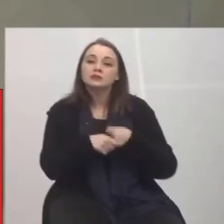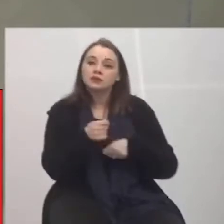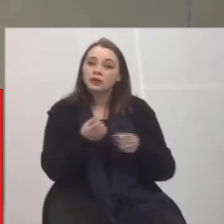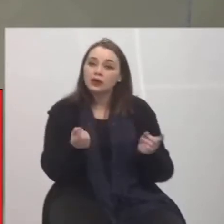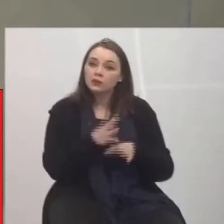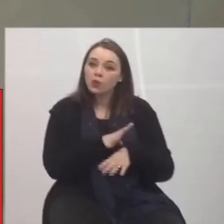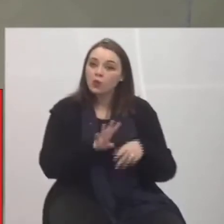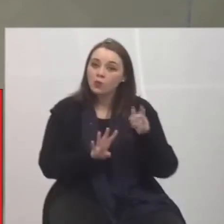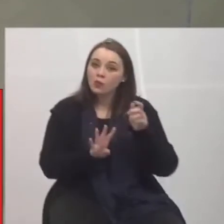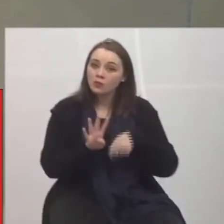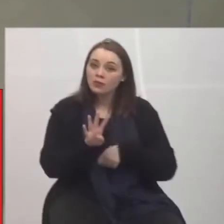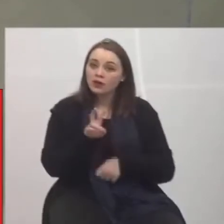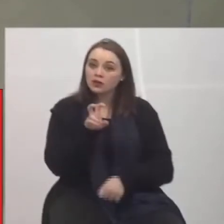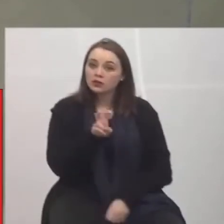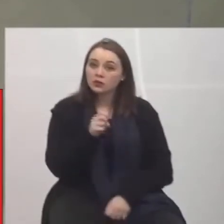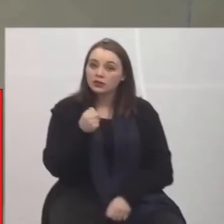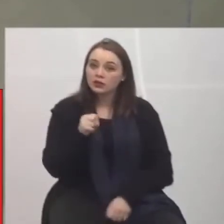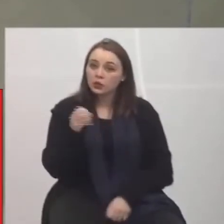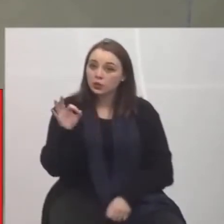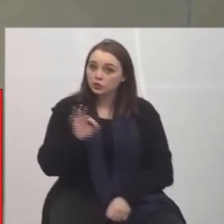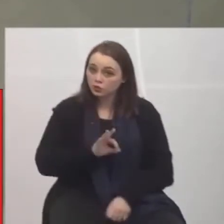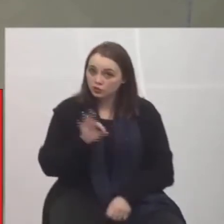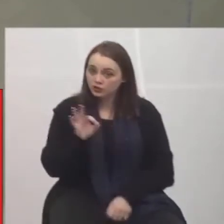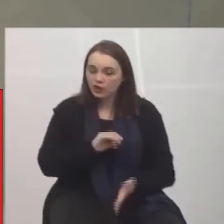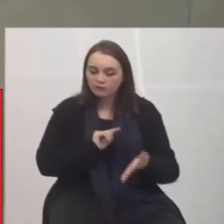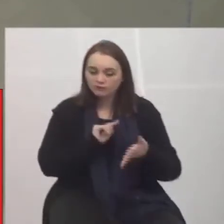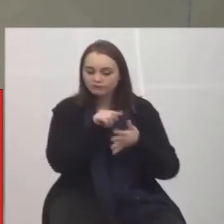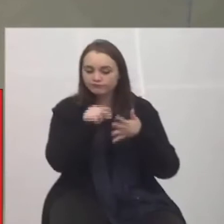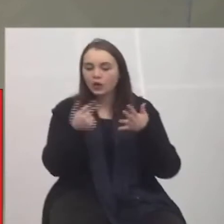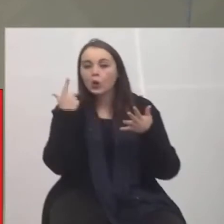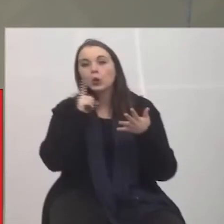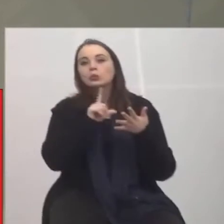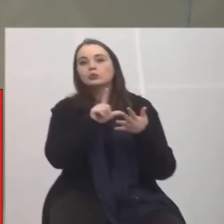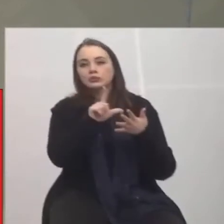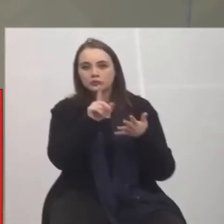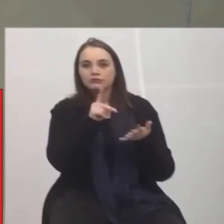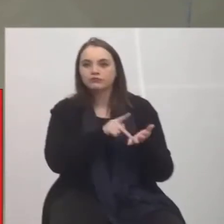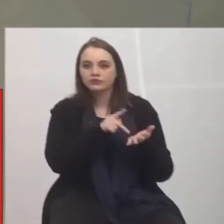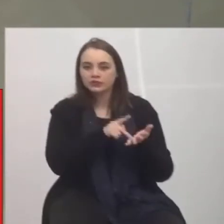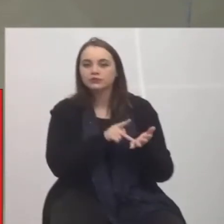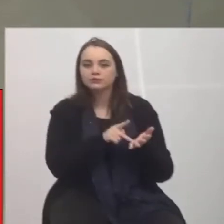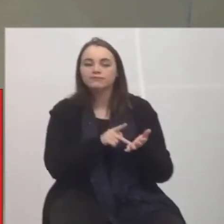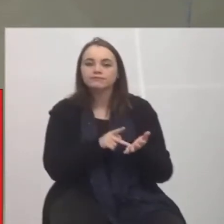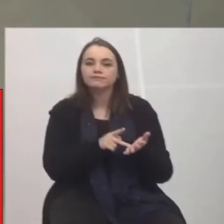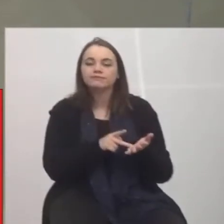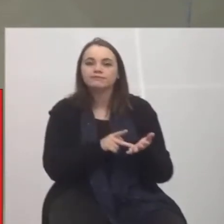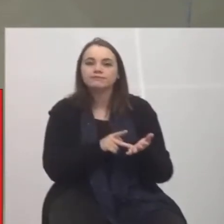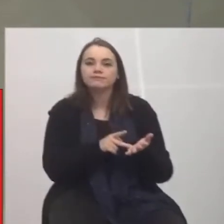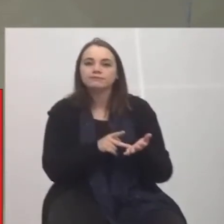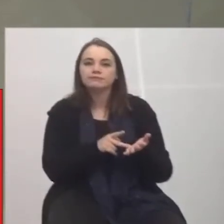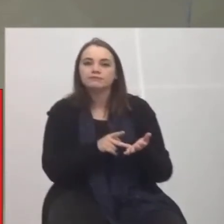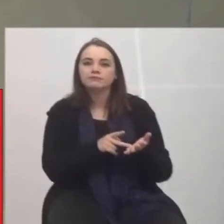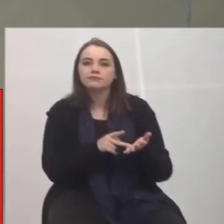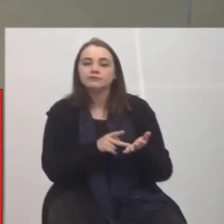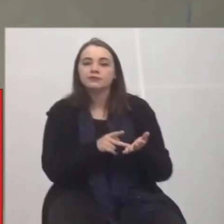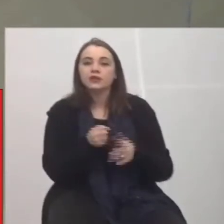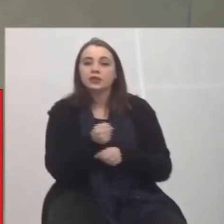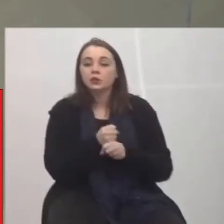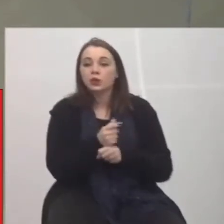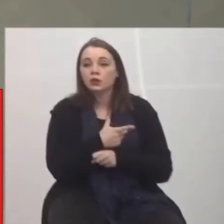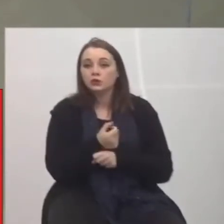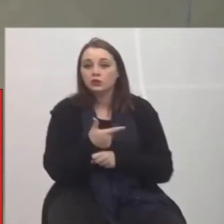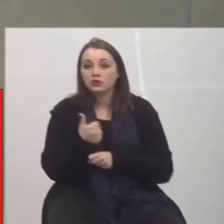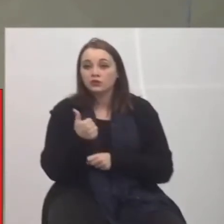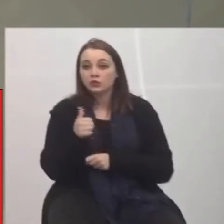o primeiro quadrimestre com 58% das metas alcançadas, E em 2021, o que